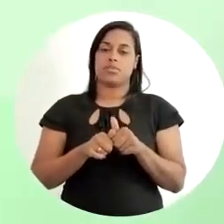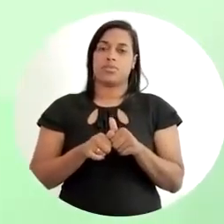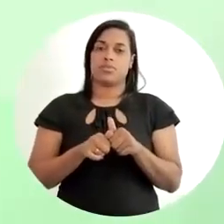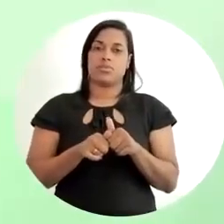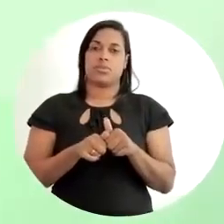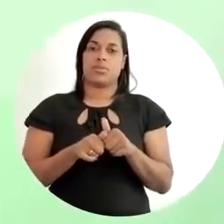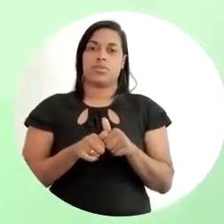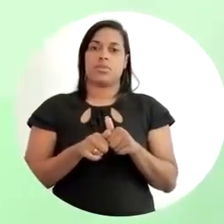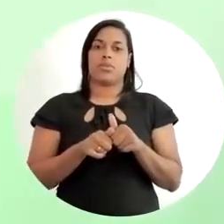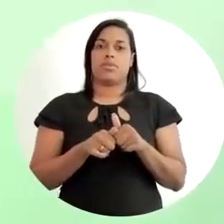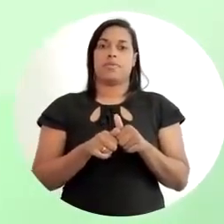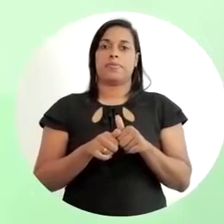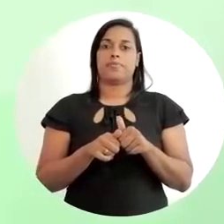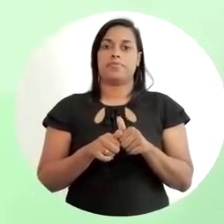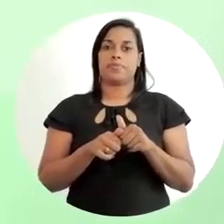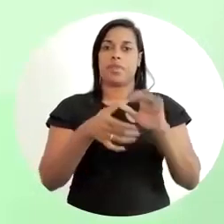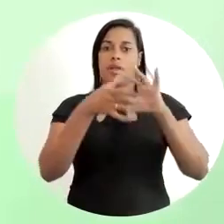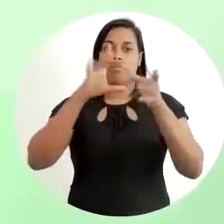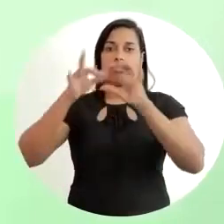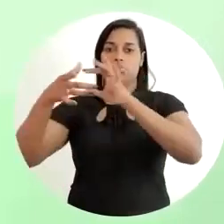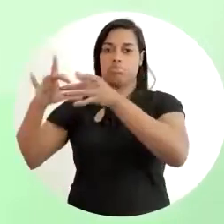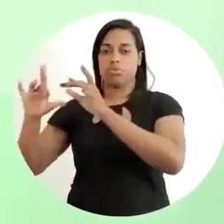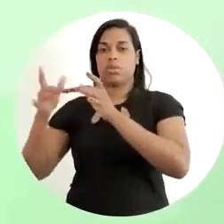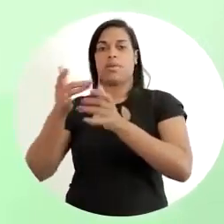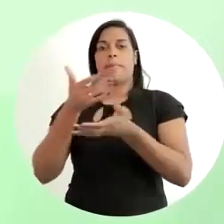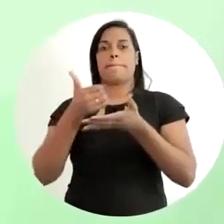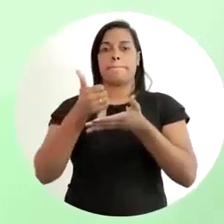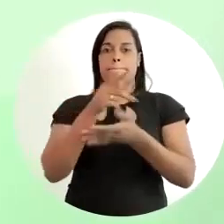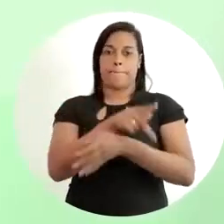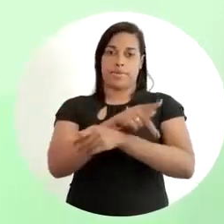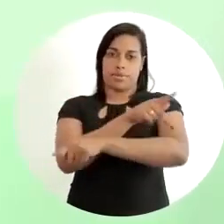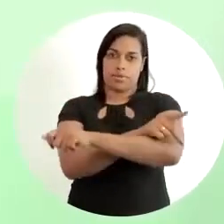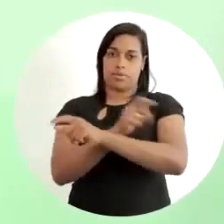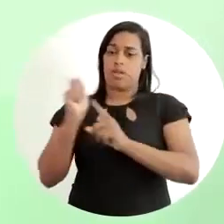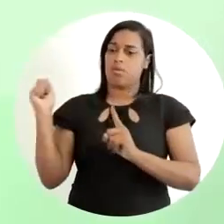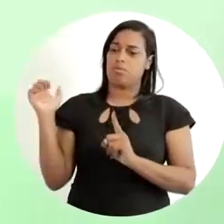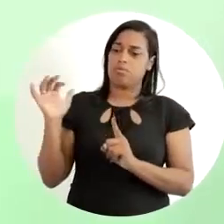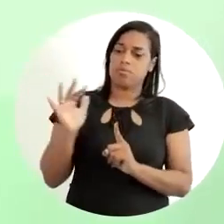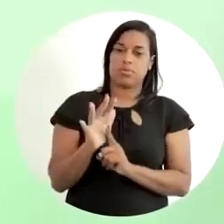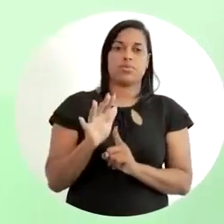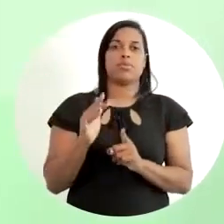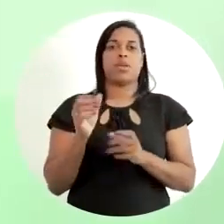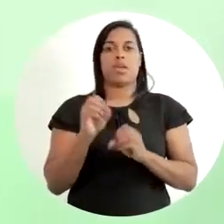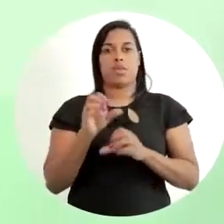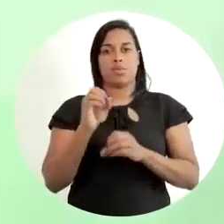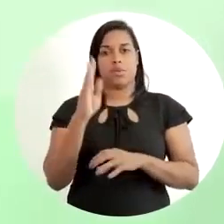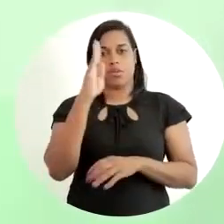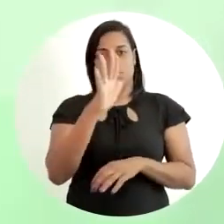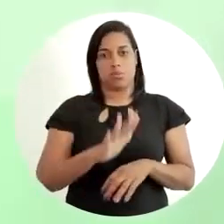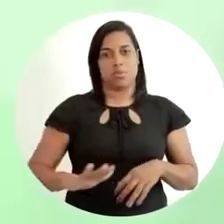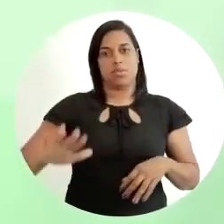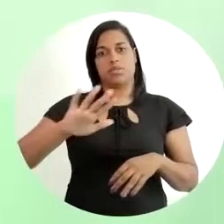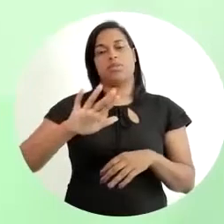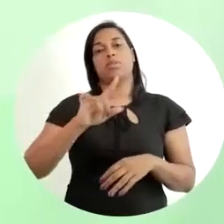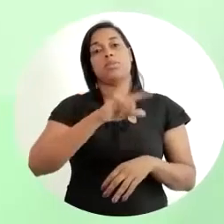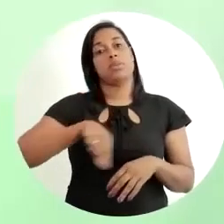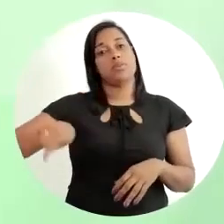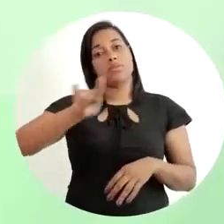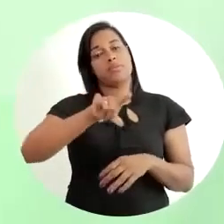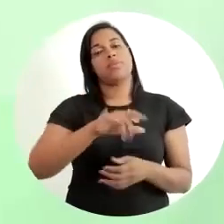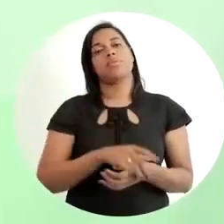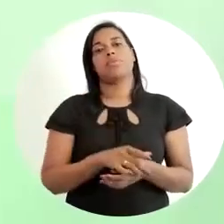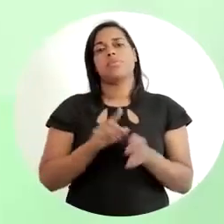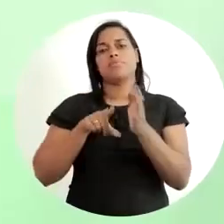fases das correntes pedagógicas que influenciaram, de certa forma, a educação brasileira. Sugerimos